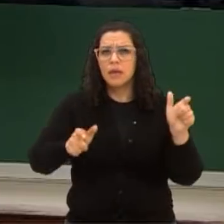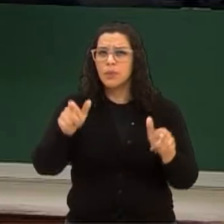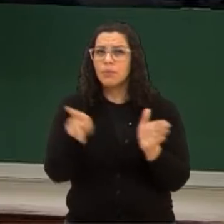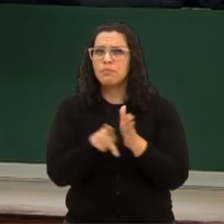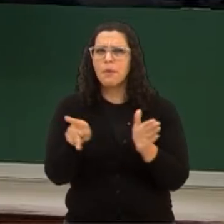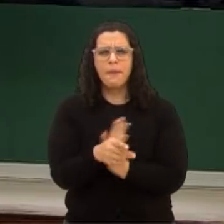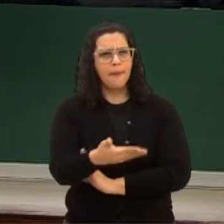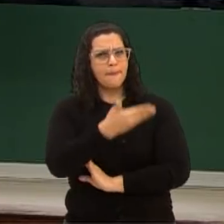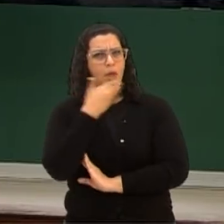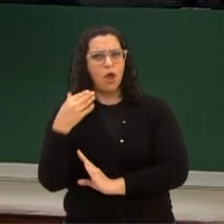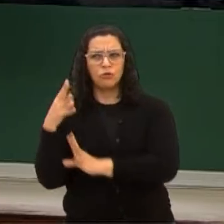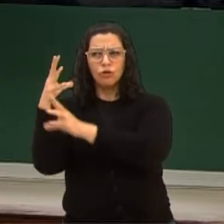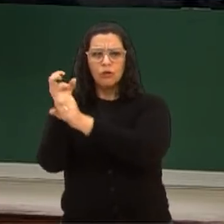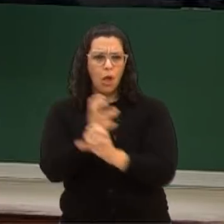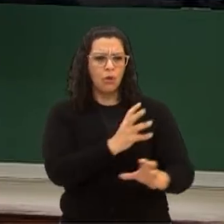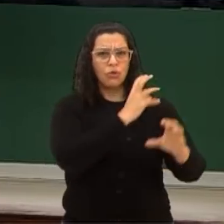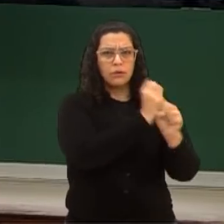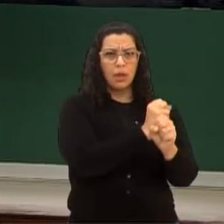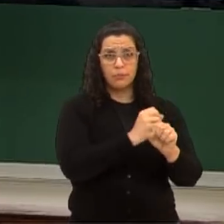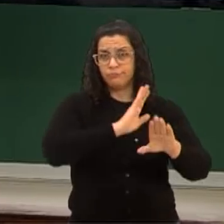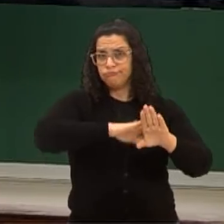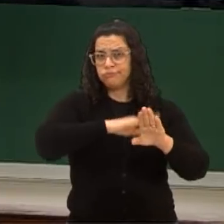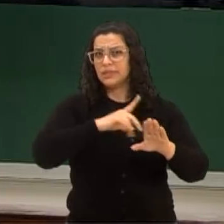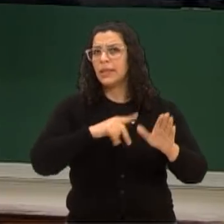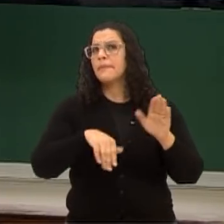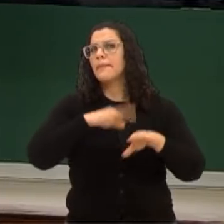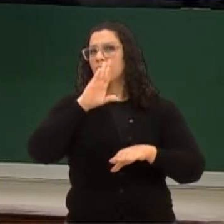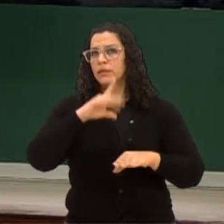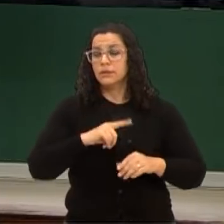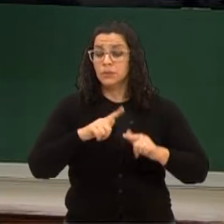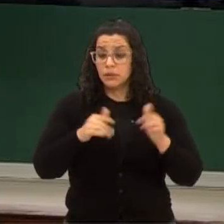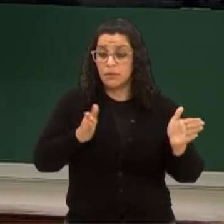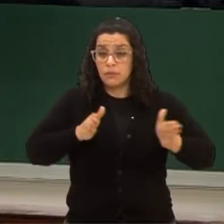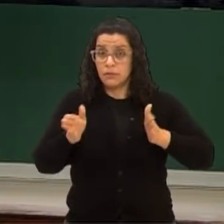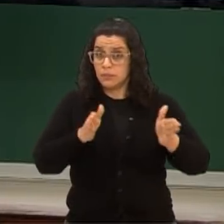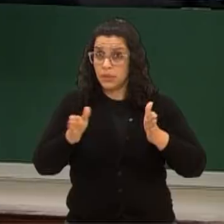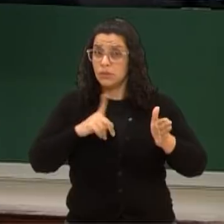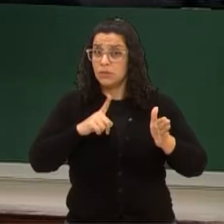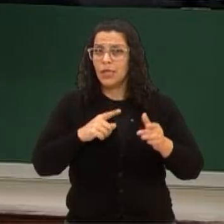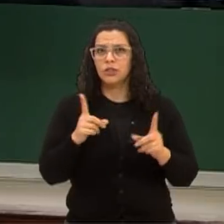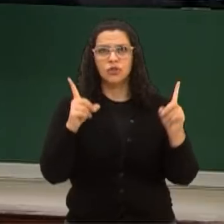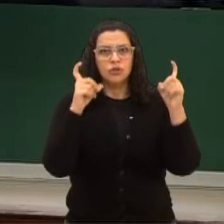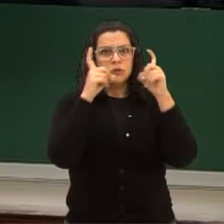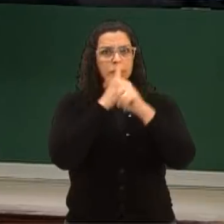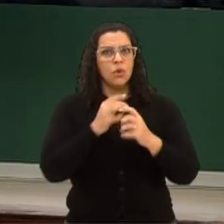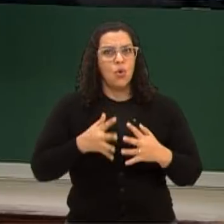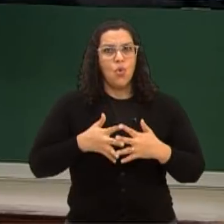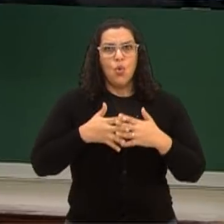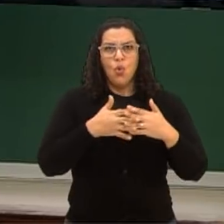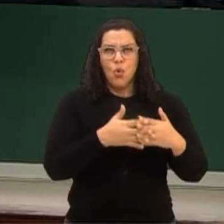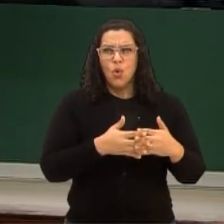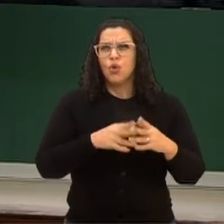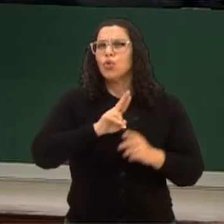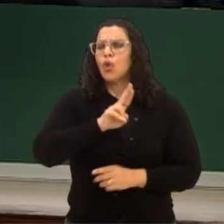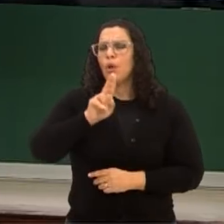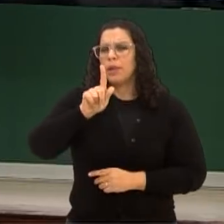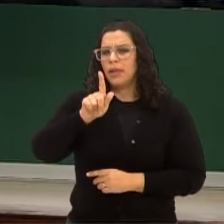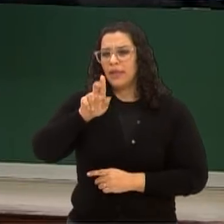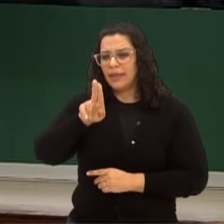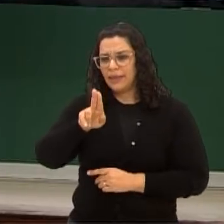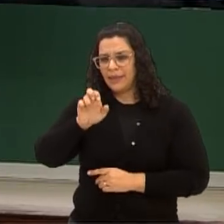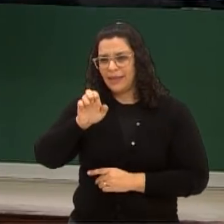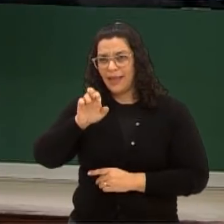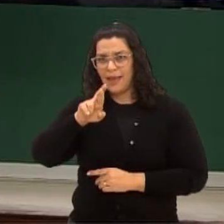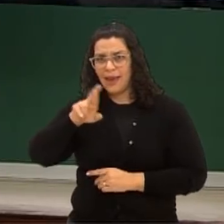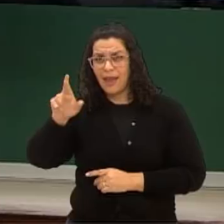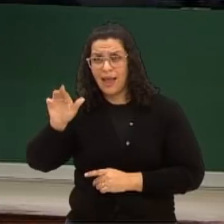os melhores resultados em primeira mão. Então esse período ficou bastante tenso e foi chamado de Guerra Fria